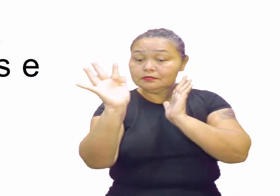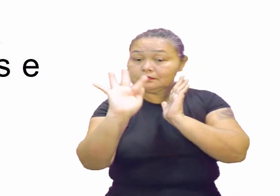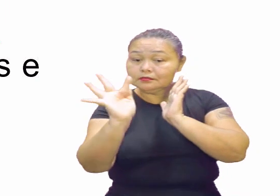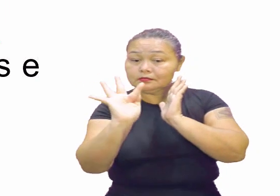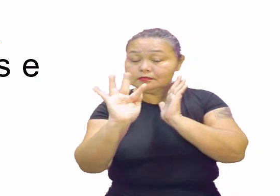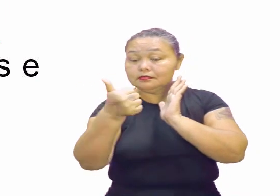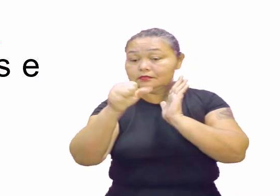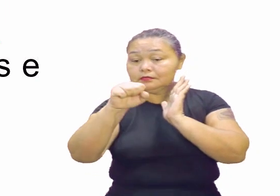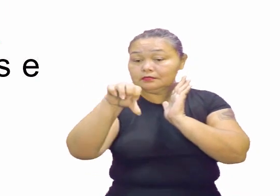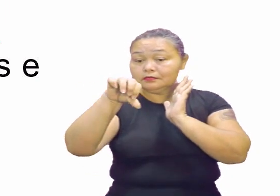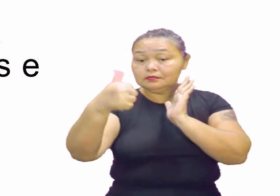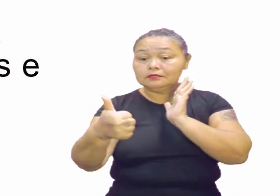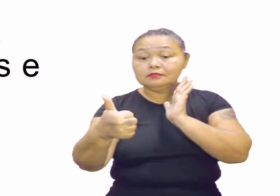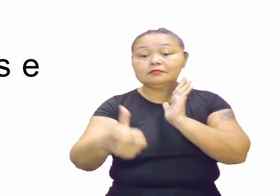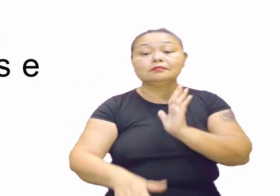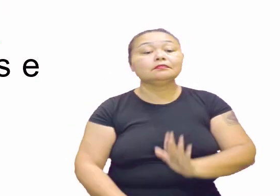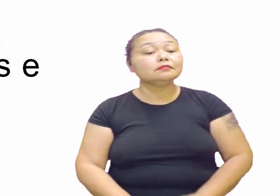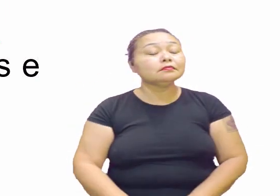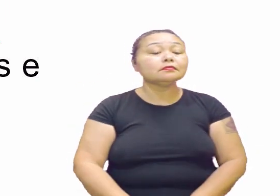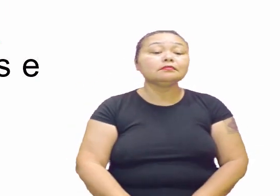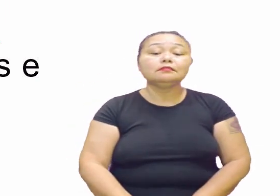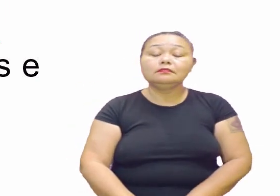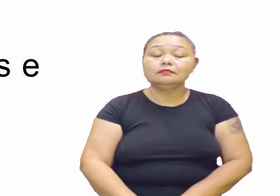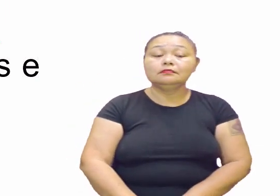de 1891.